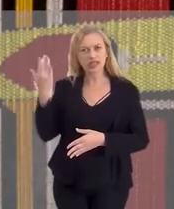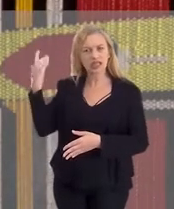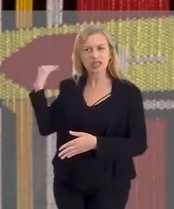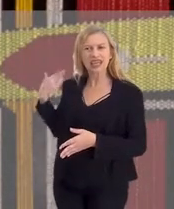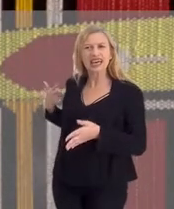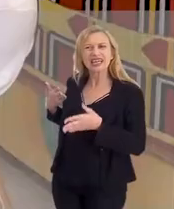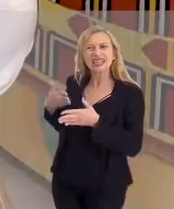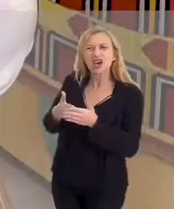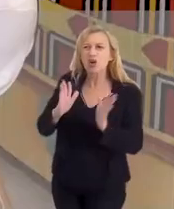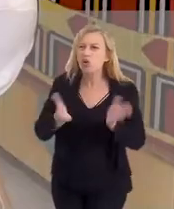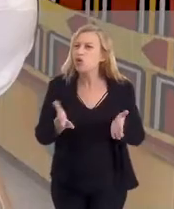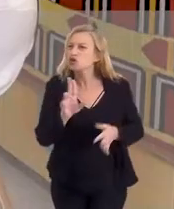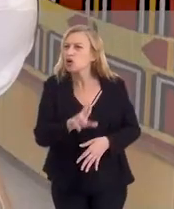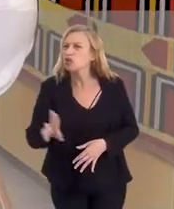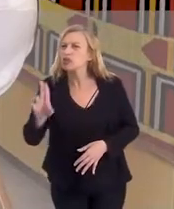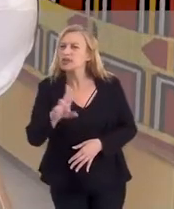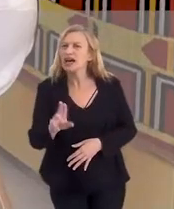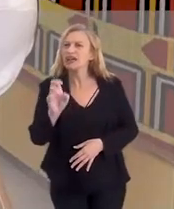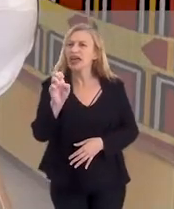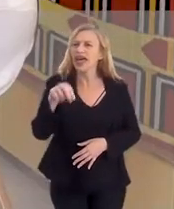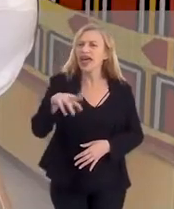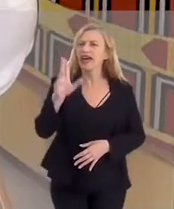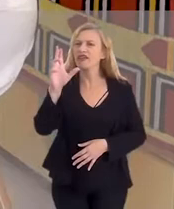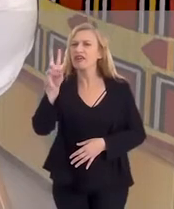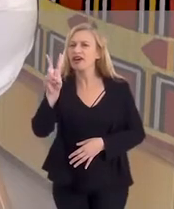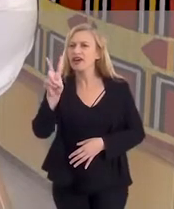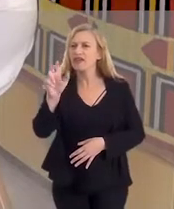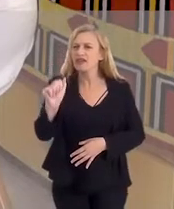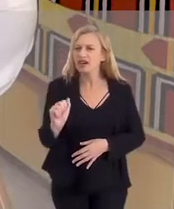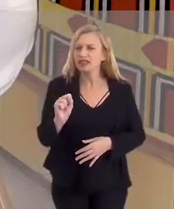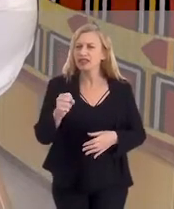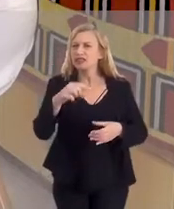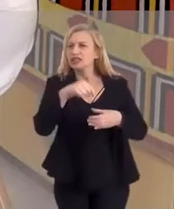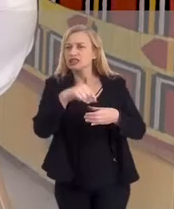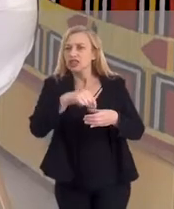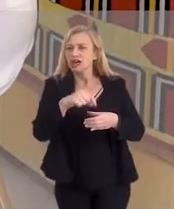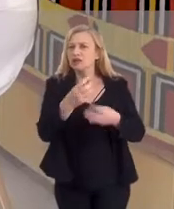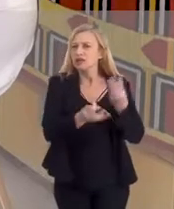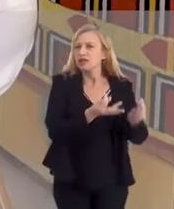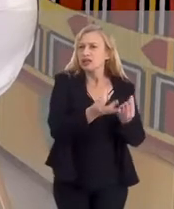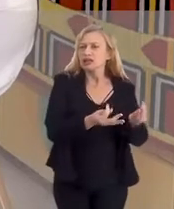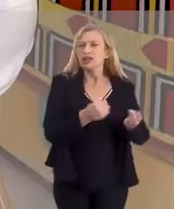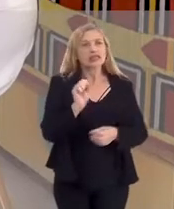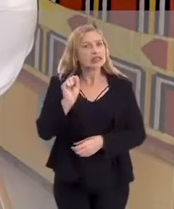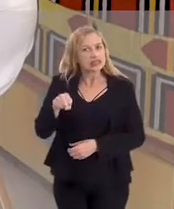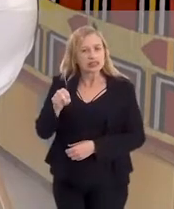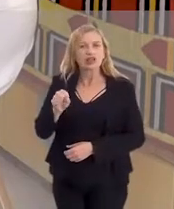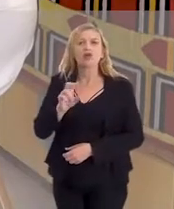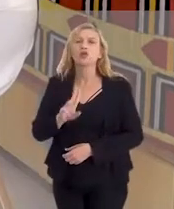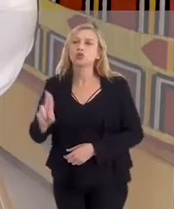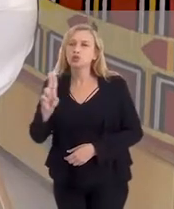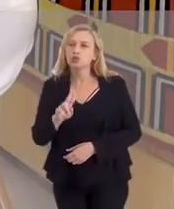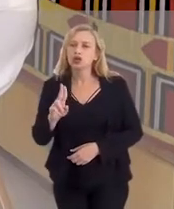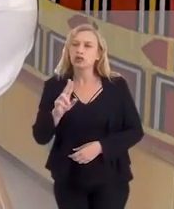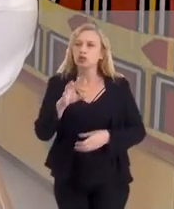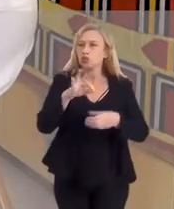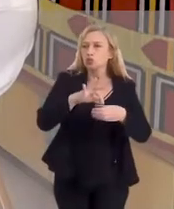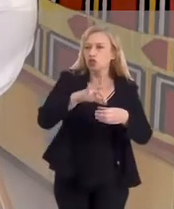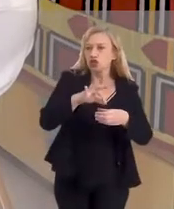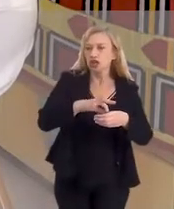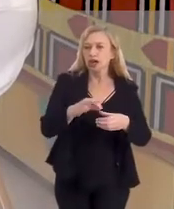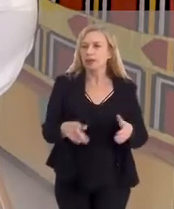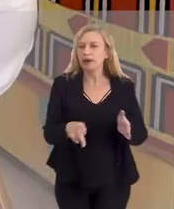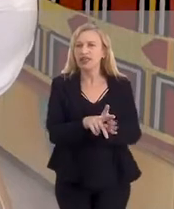remédios. E até hoje, são usadas ervas para chás, para tratamentos? Sim, nós